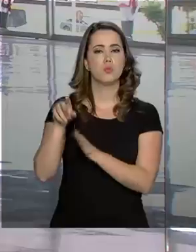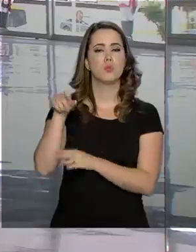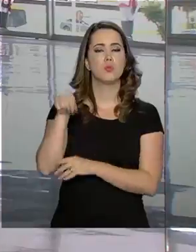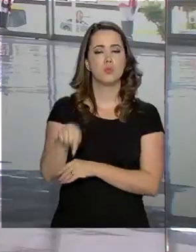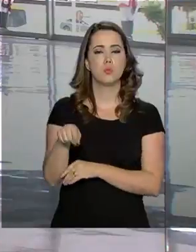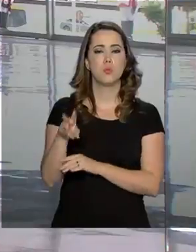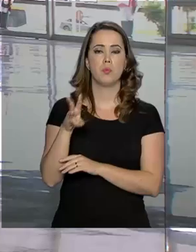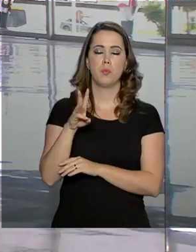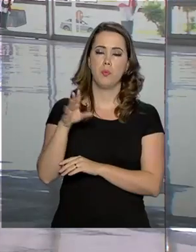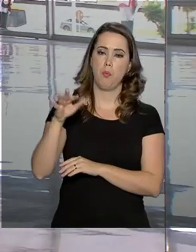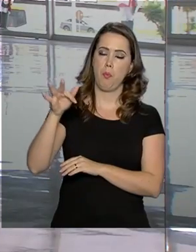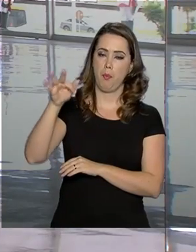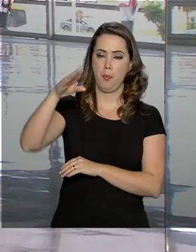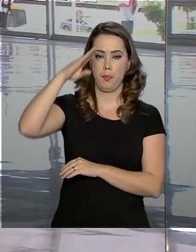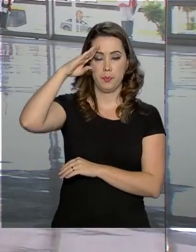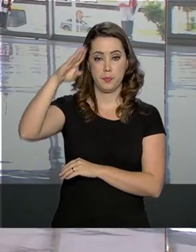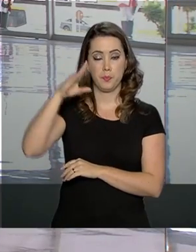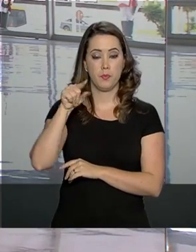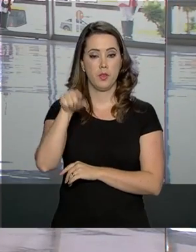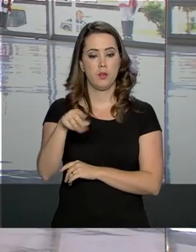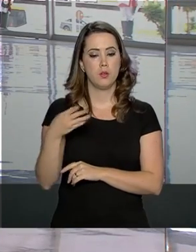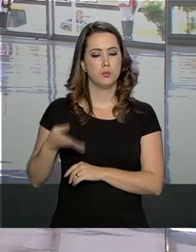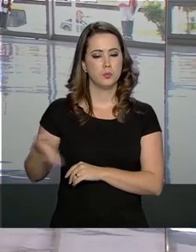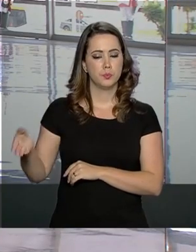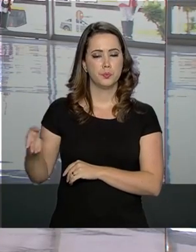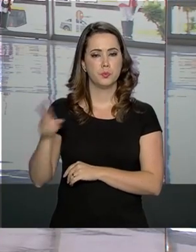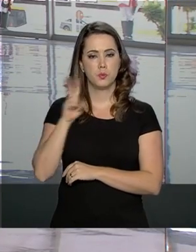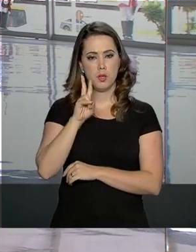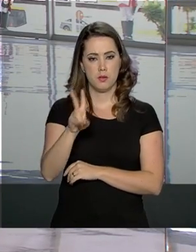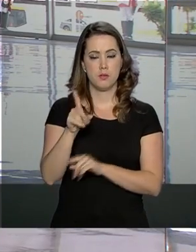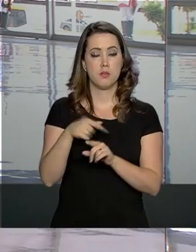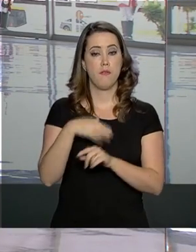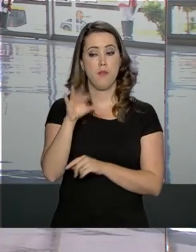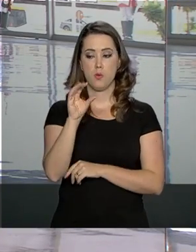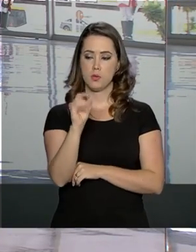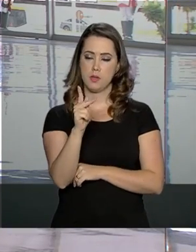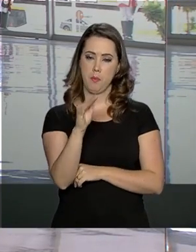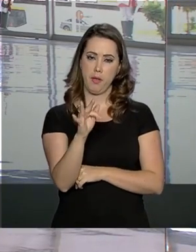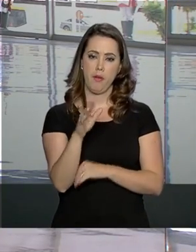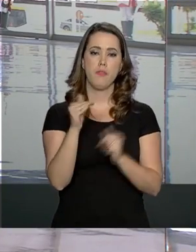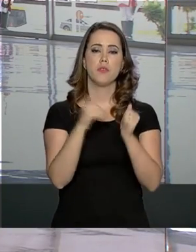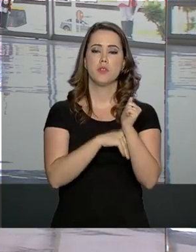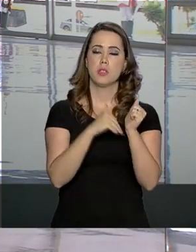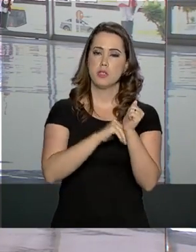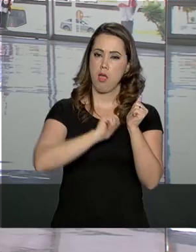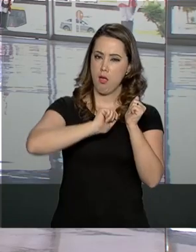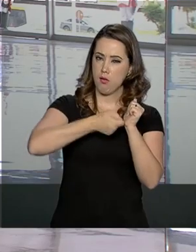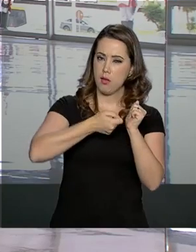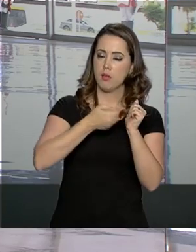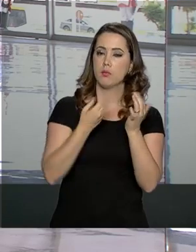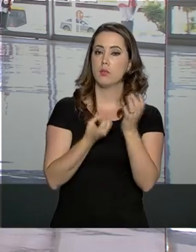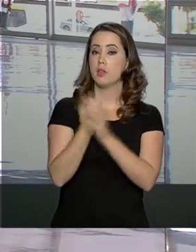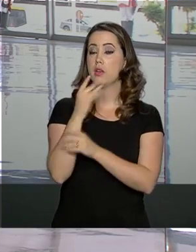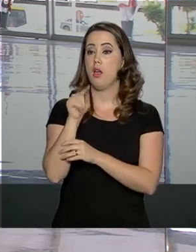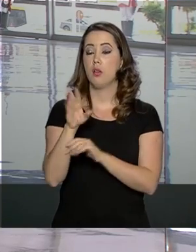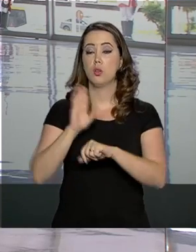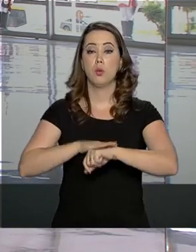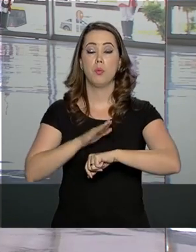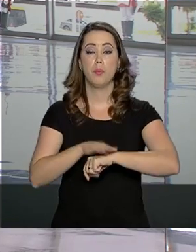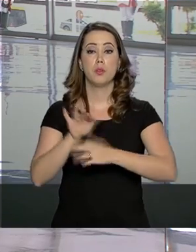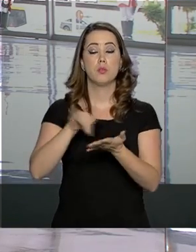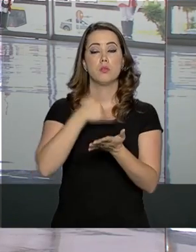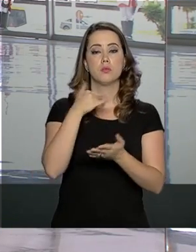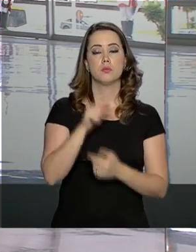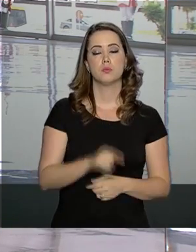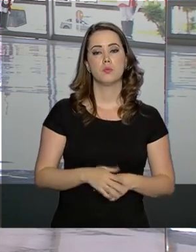alistamento.eb.mil.br. Para fazer a consulta, o jovem precisa ter em mãos o número do CPF e a senha criada por ele no momento do alistamento.